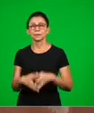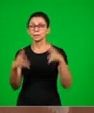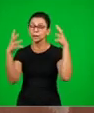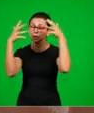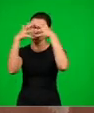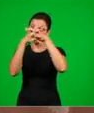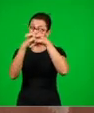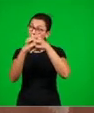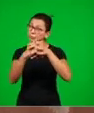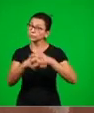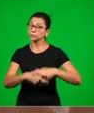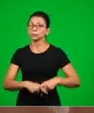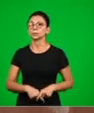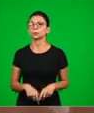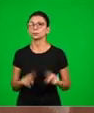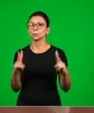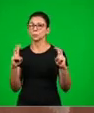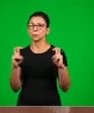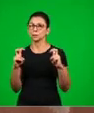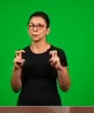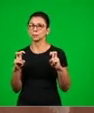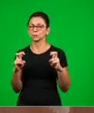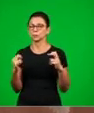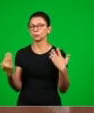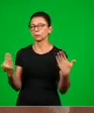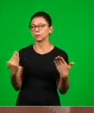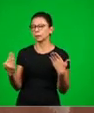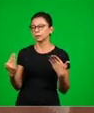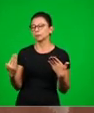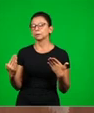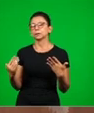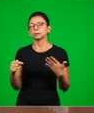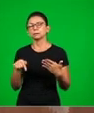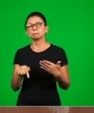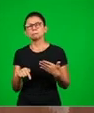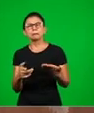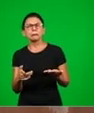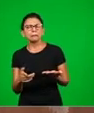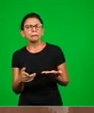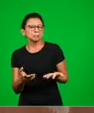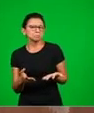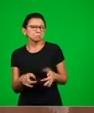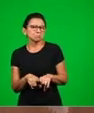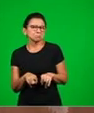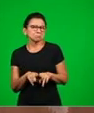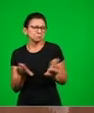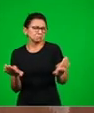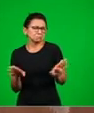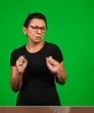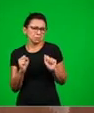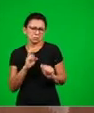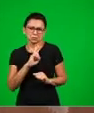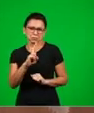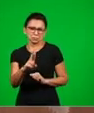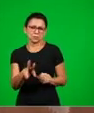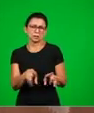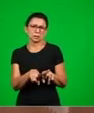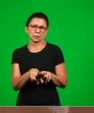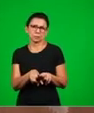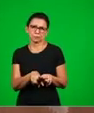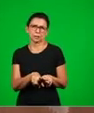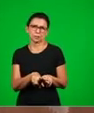uma coisa com outra. Estamos falando aqui para aqueles que querem muita coisinha. Aliás, não nos custa nada estar respondendo aquilo que já